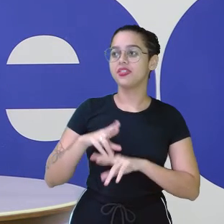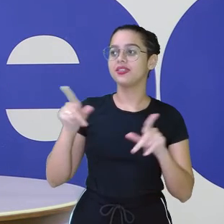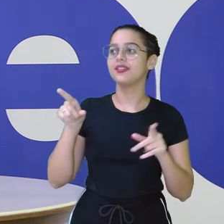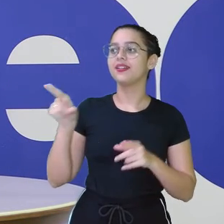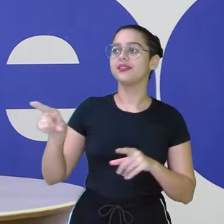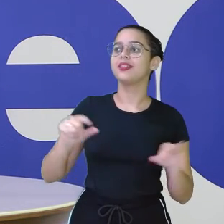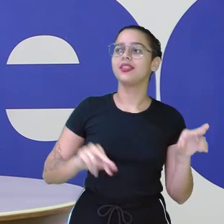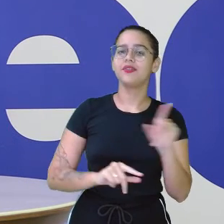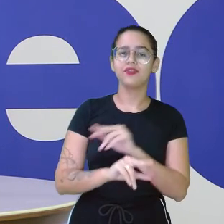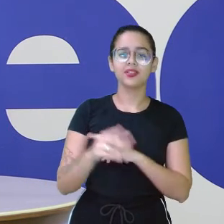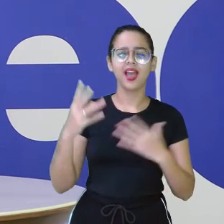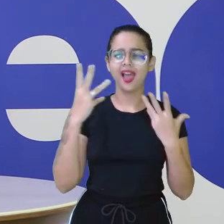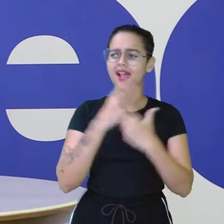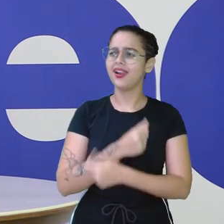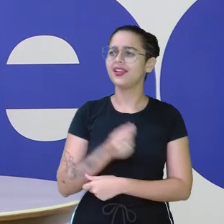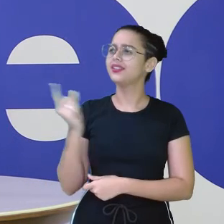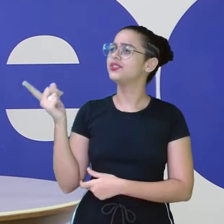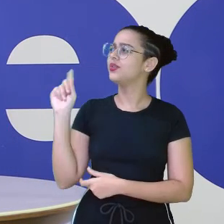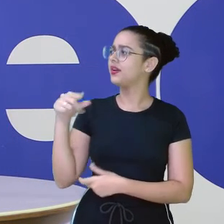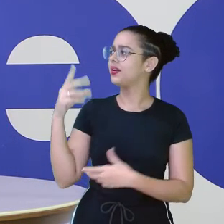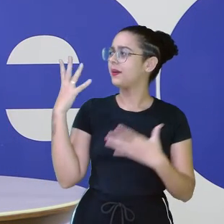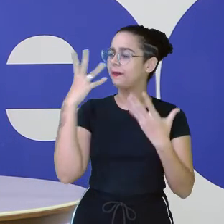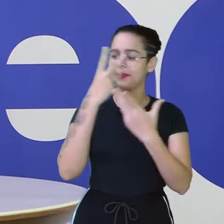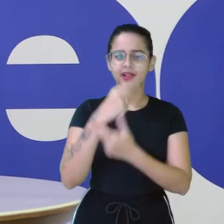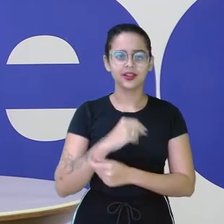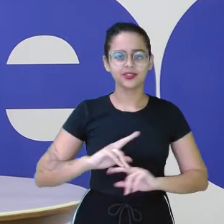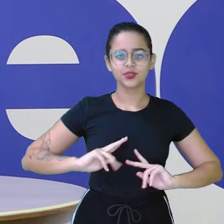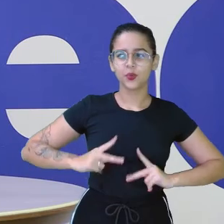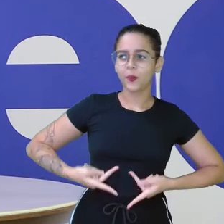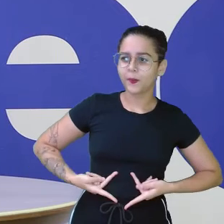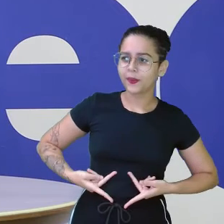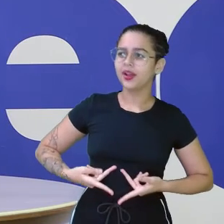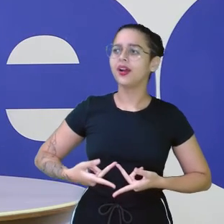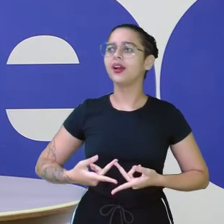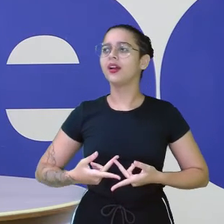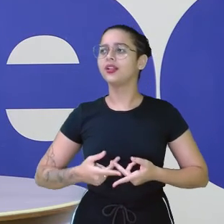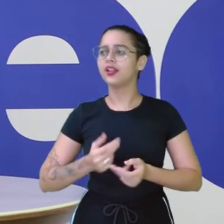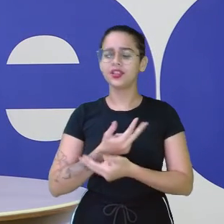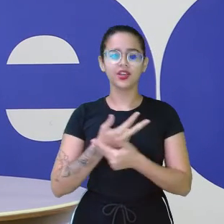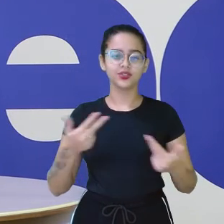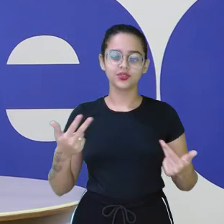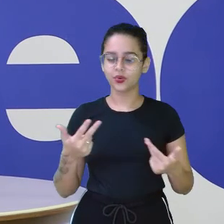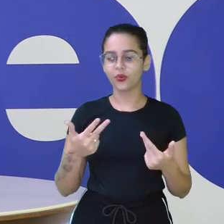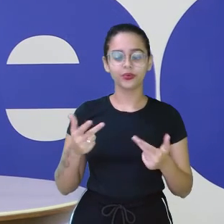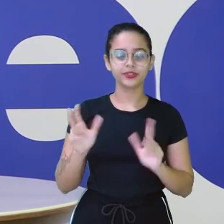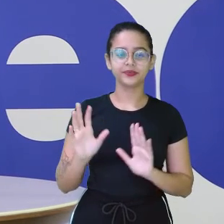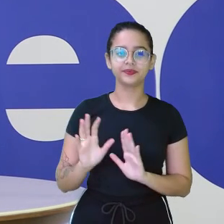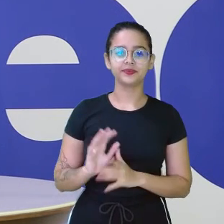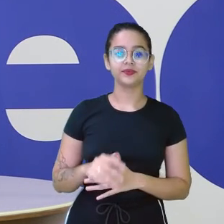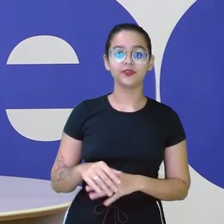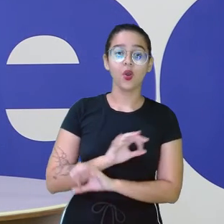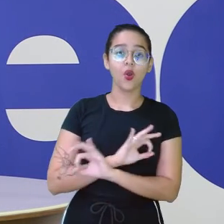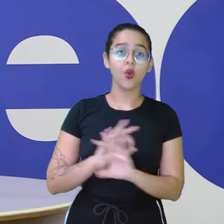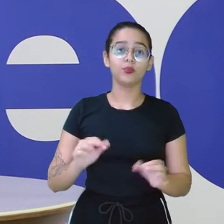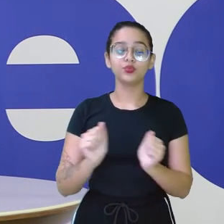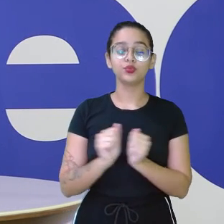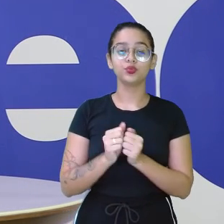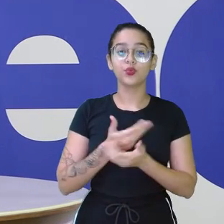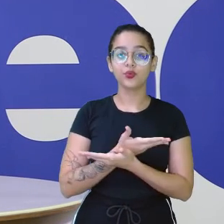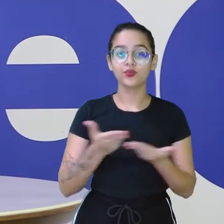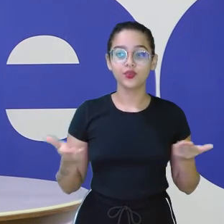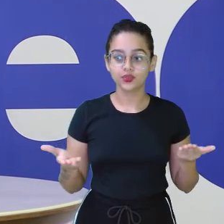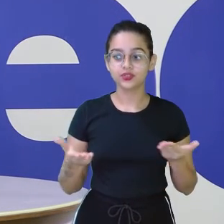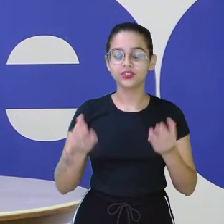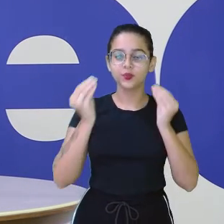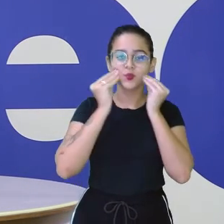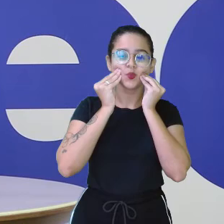Não diversidade que é lindo. Isso é que é a beleza, né? Também do acho. ser humano, das coisas em si. Foi ótimo estar aqui com vocês,